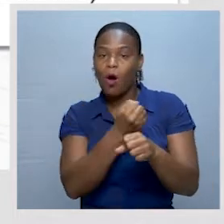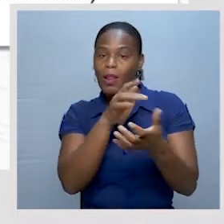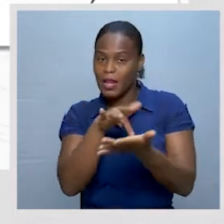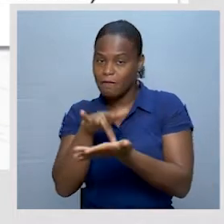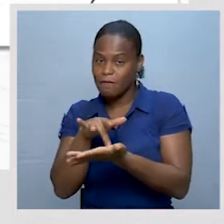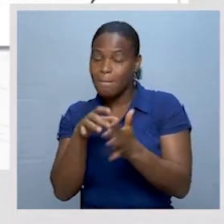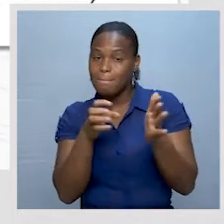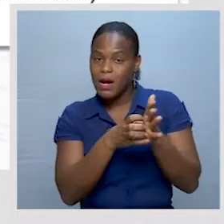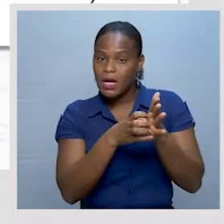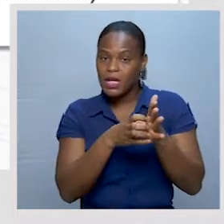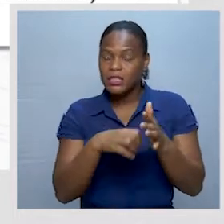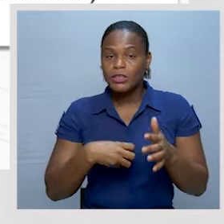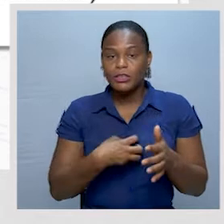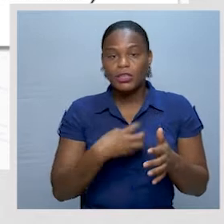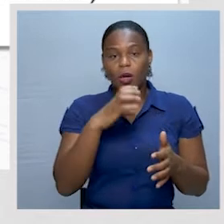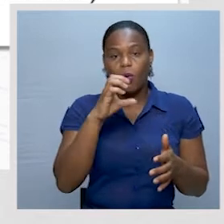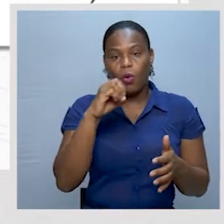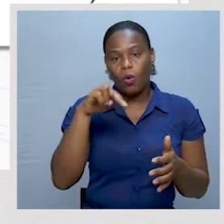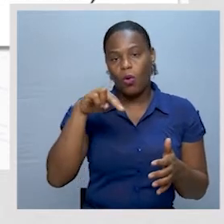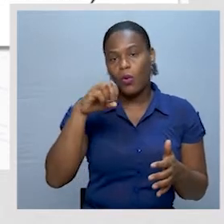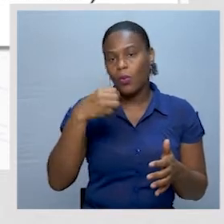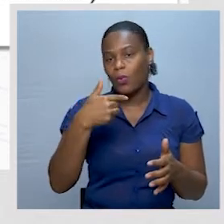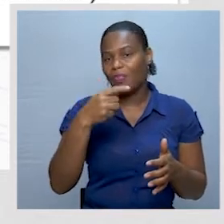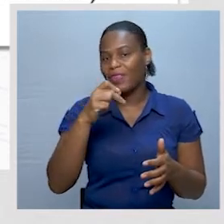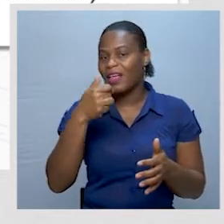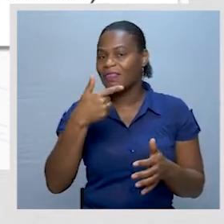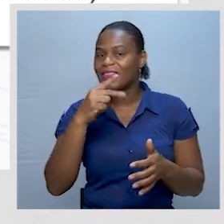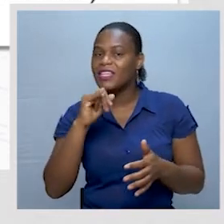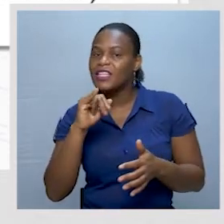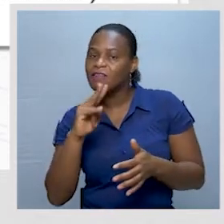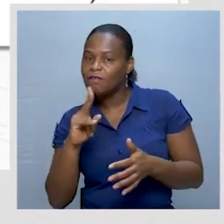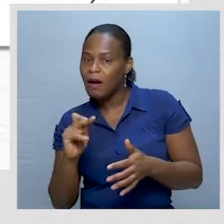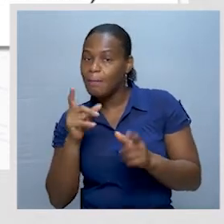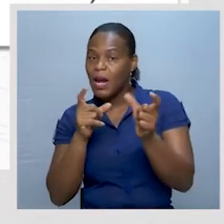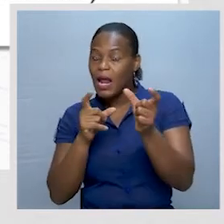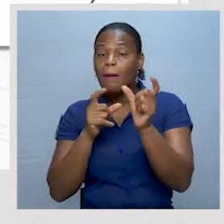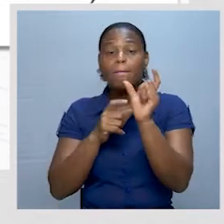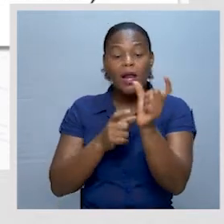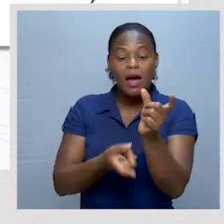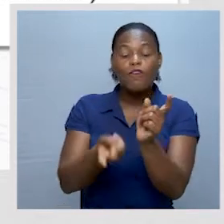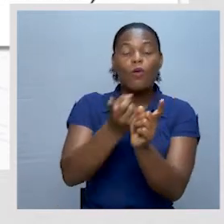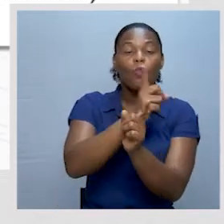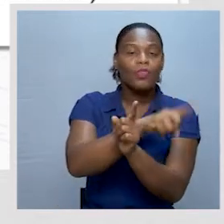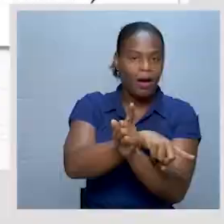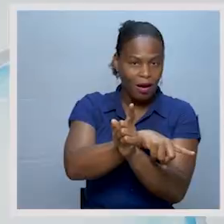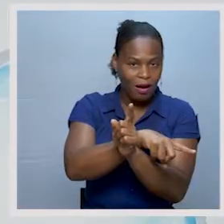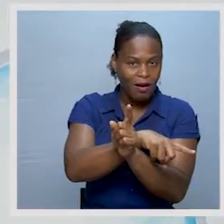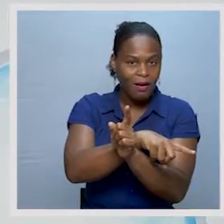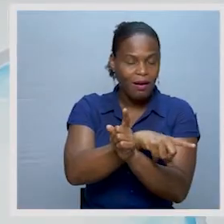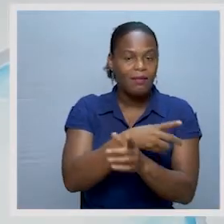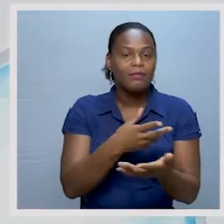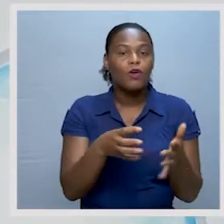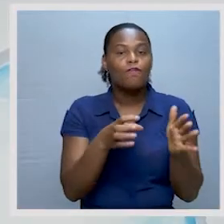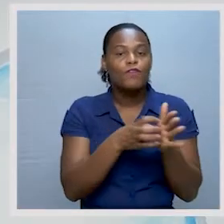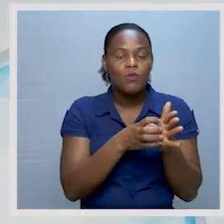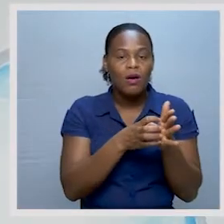como marca a utilização do sentido conotativo das palavras. Já tinha falado disto na aula passada, sobre o sentido